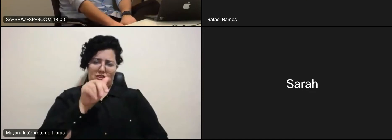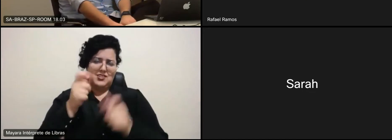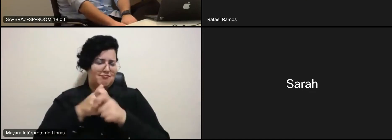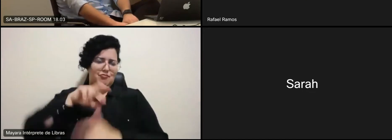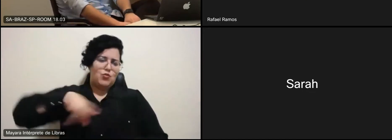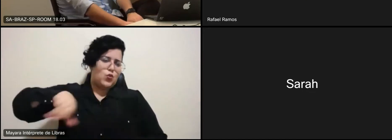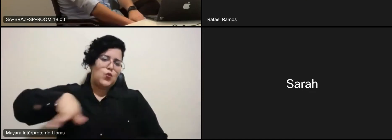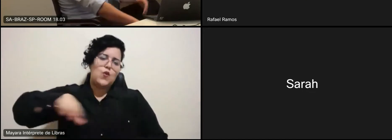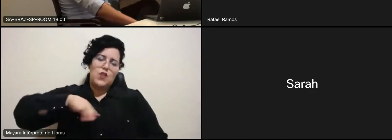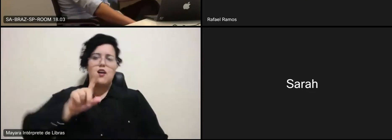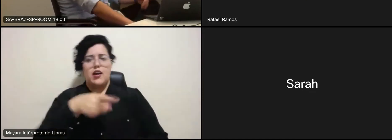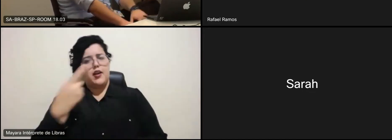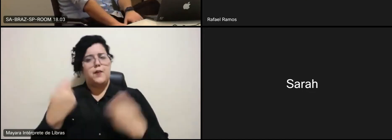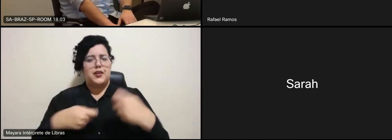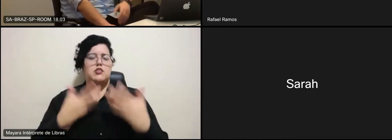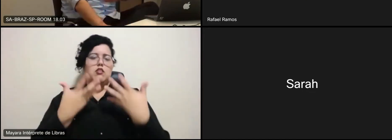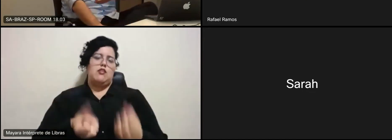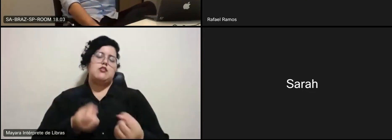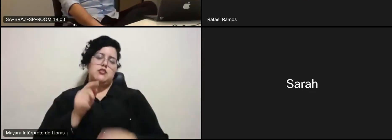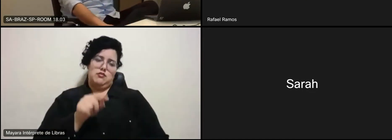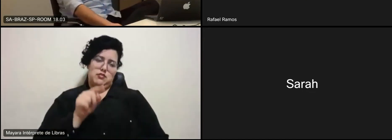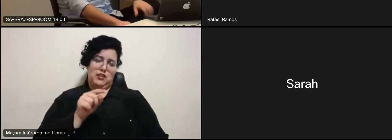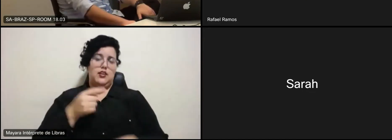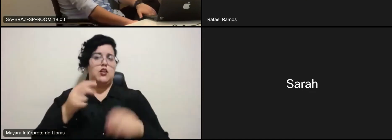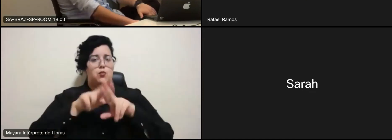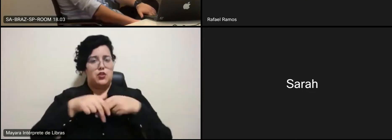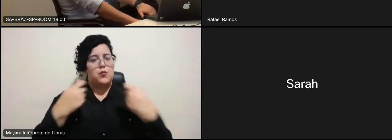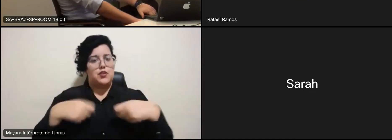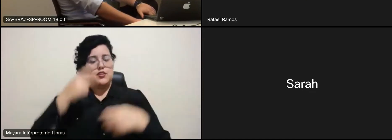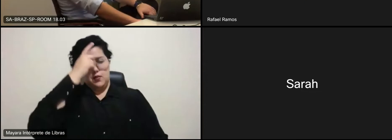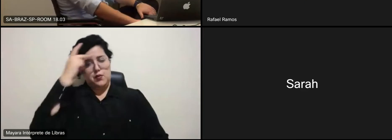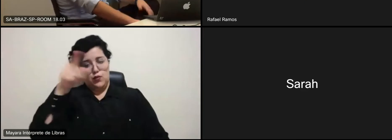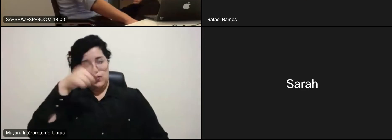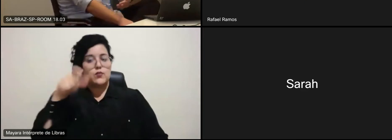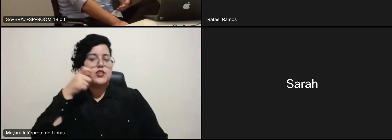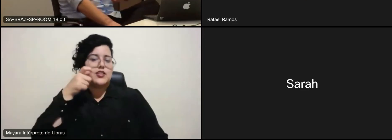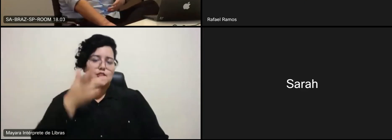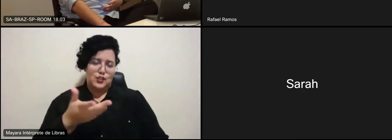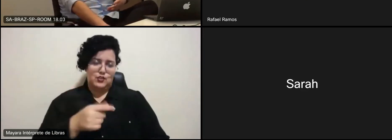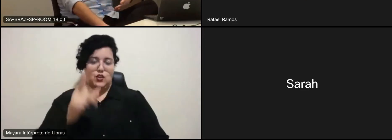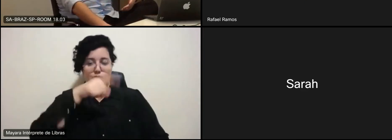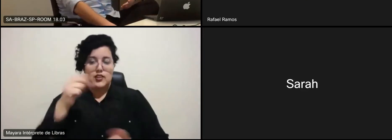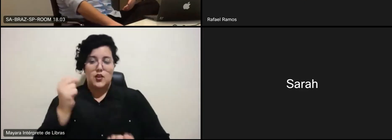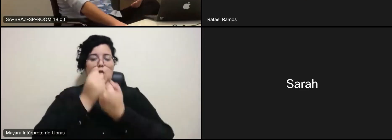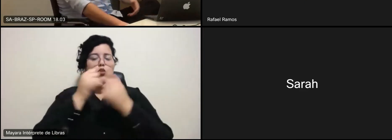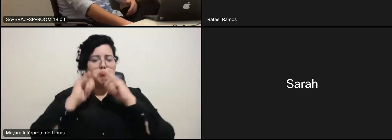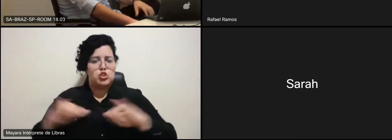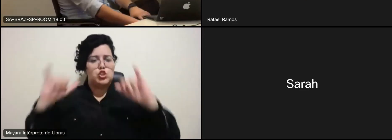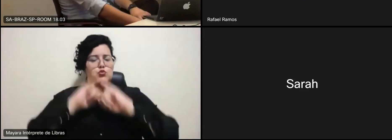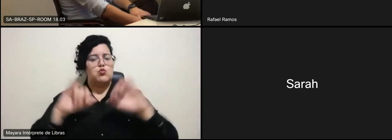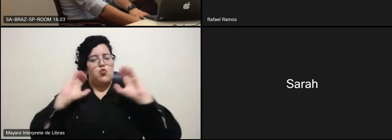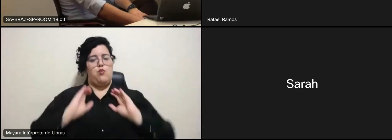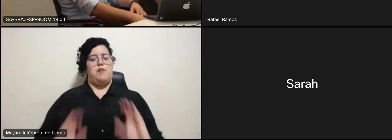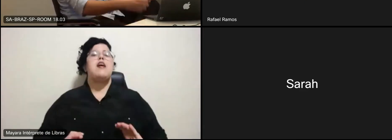que começar a abraçar. E é por isso que a gente precisa das pessoas que, por exemplo, estão assistindo a gente aqui hoje, para que elas espalhem esse comportamento, para que